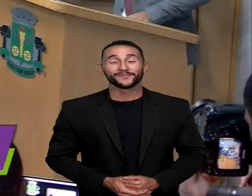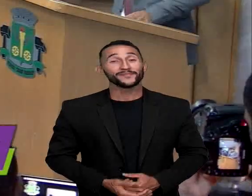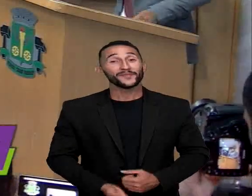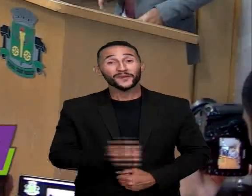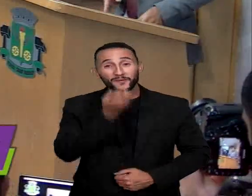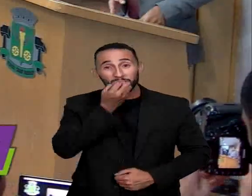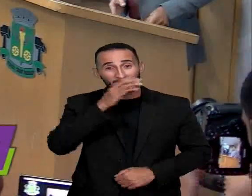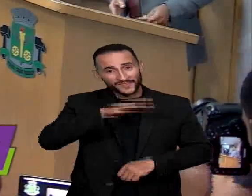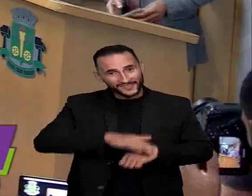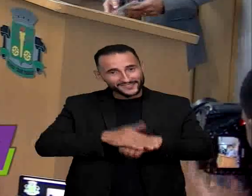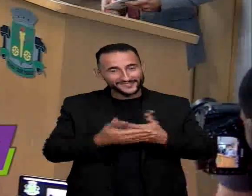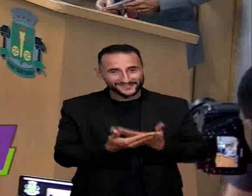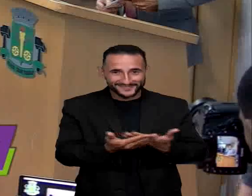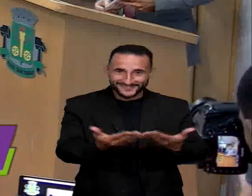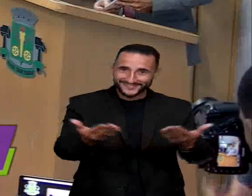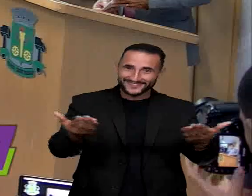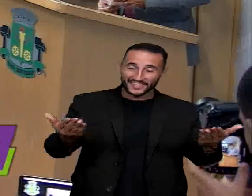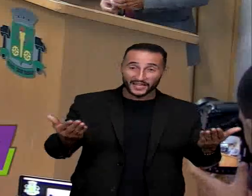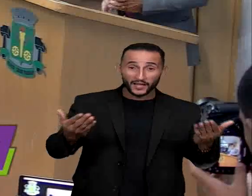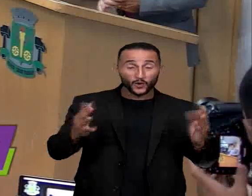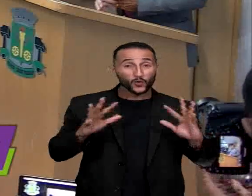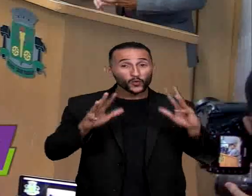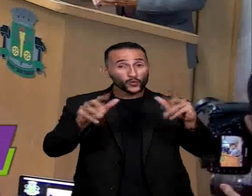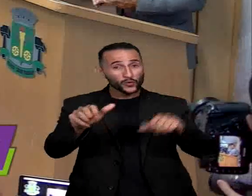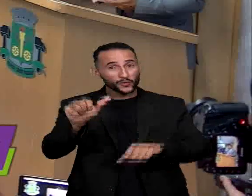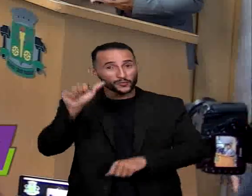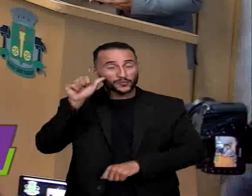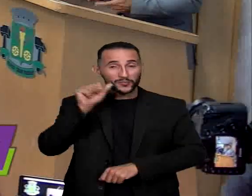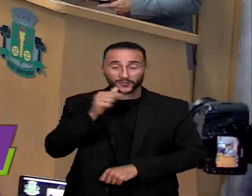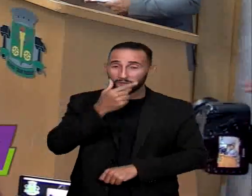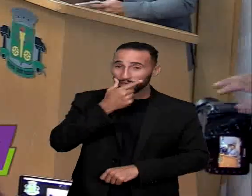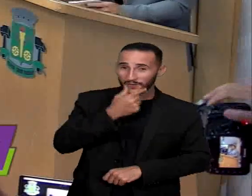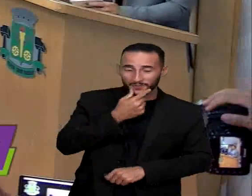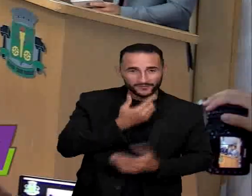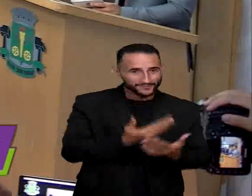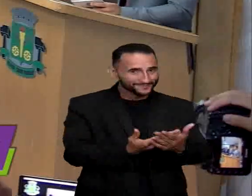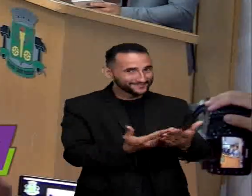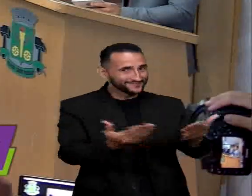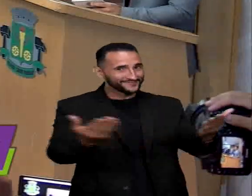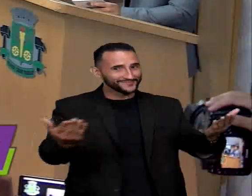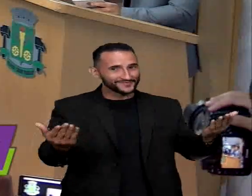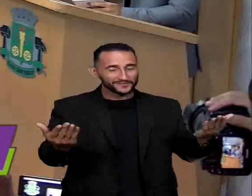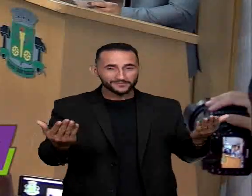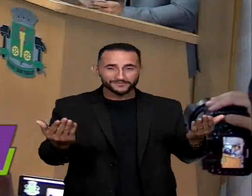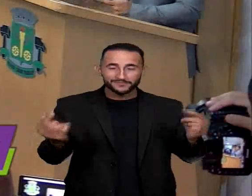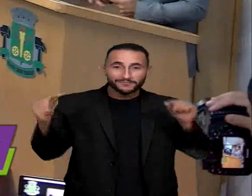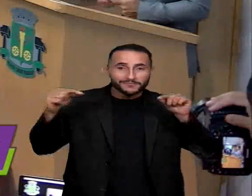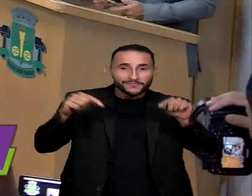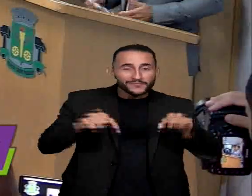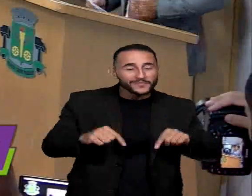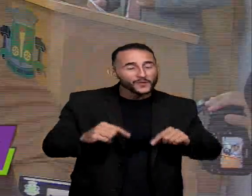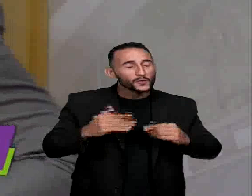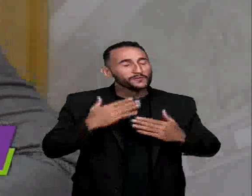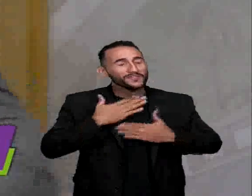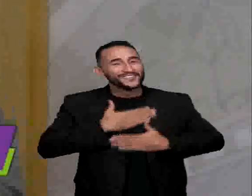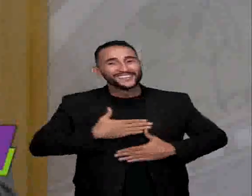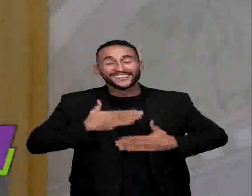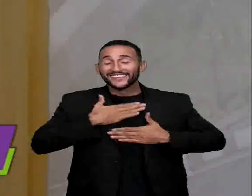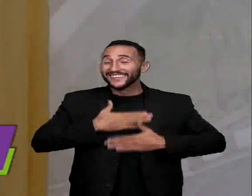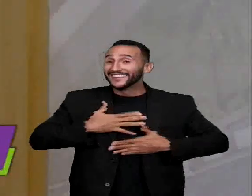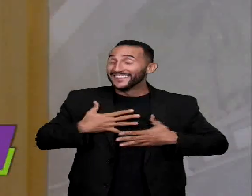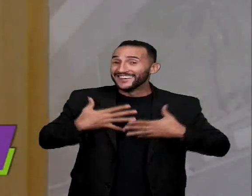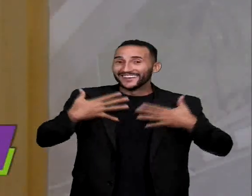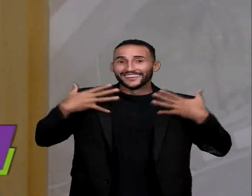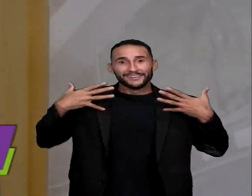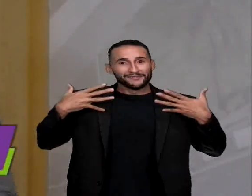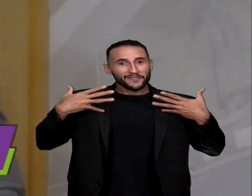Boa tarde a todas a todos satisfação imensa estarmos aqui na